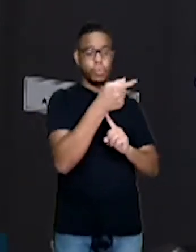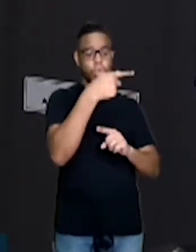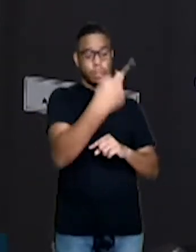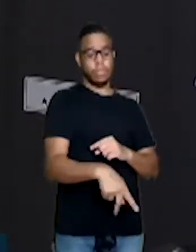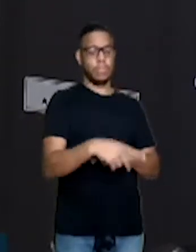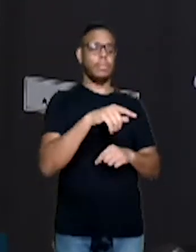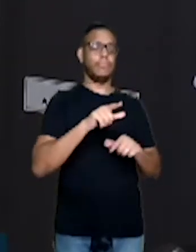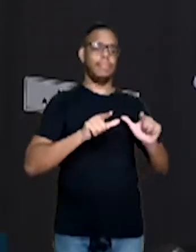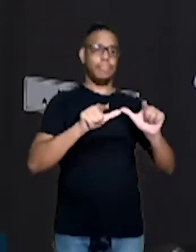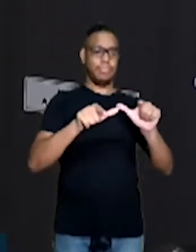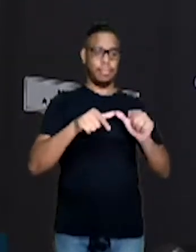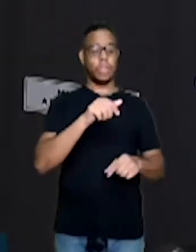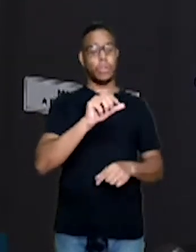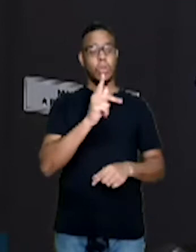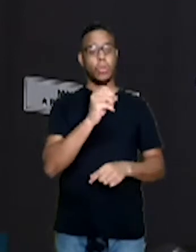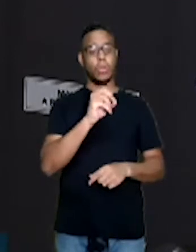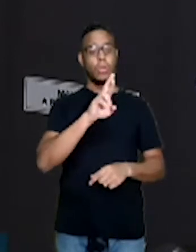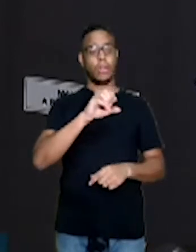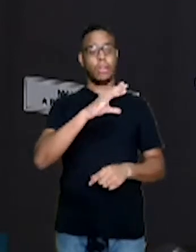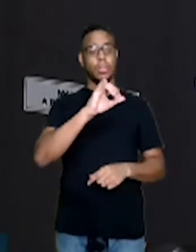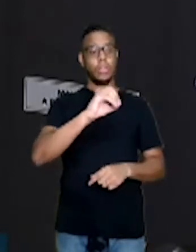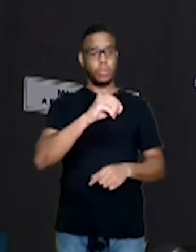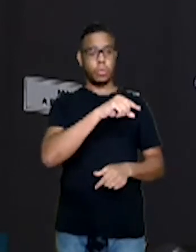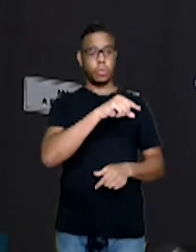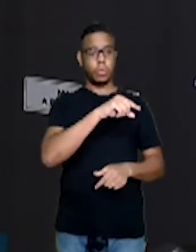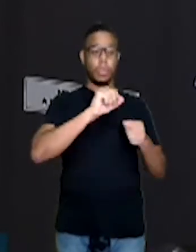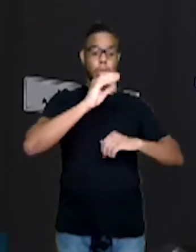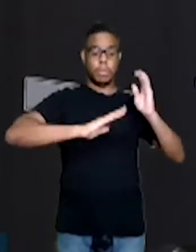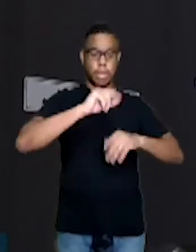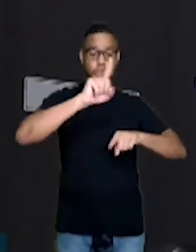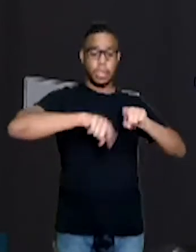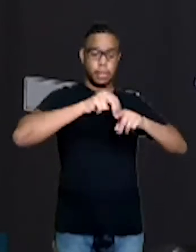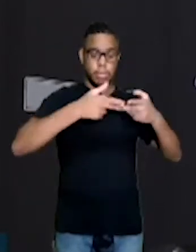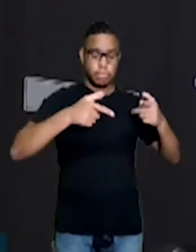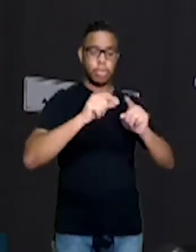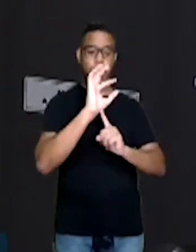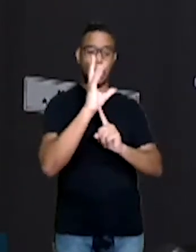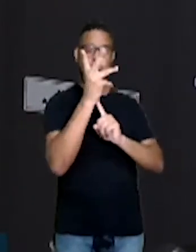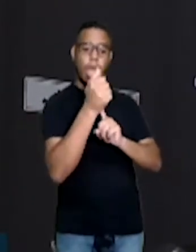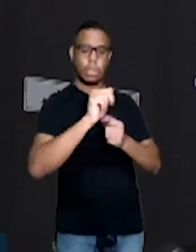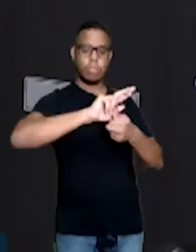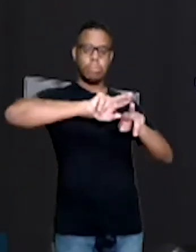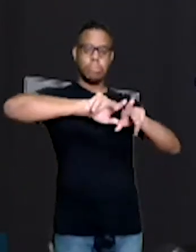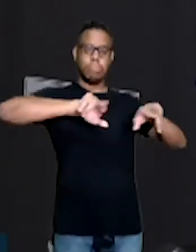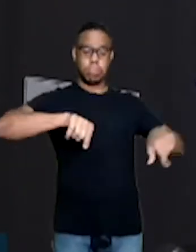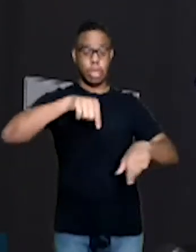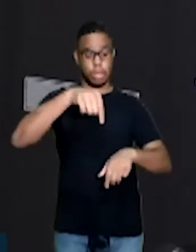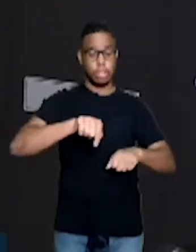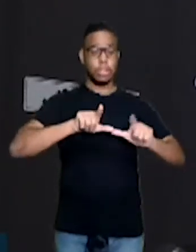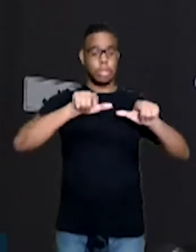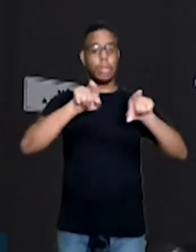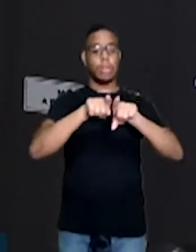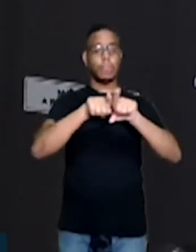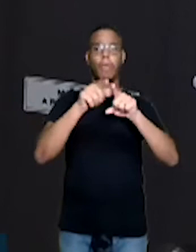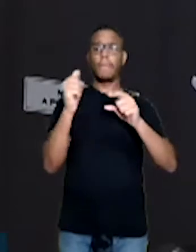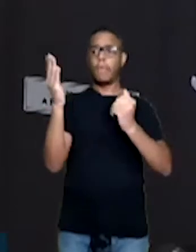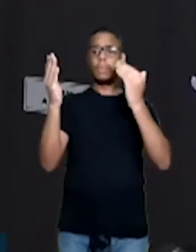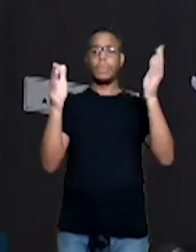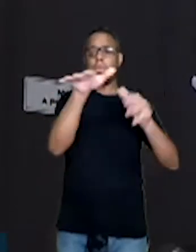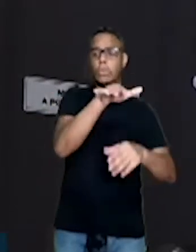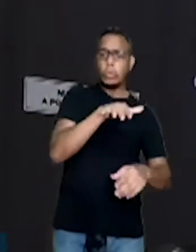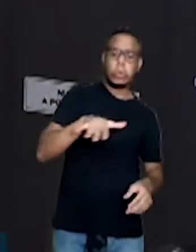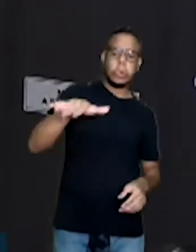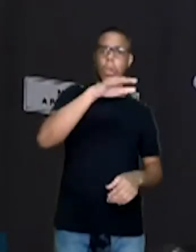Zé Horácio produz muito material e artes, não só para Bauru, mas por todo o